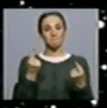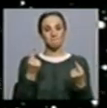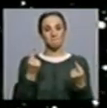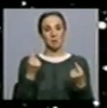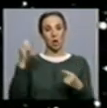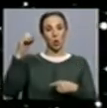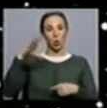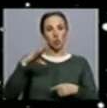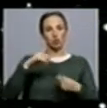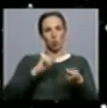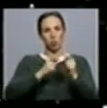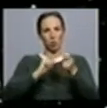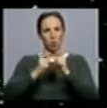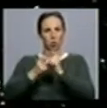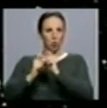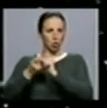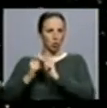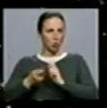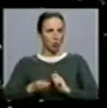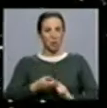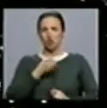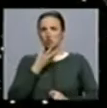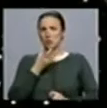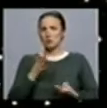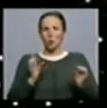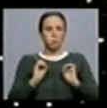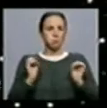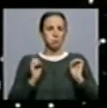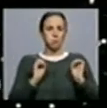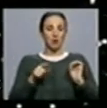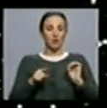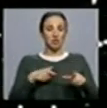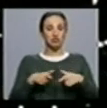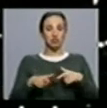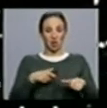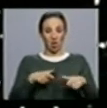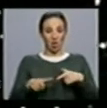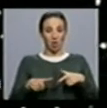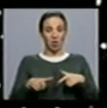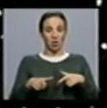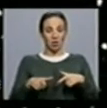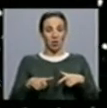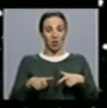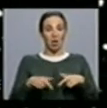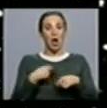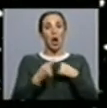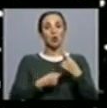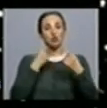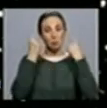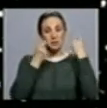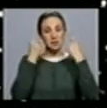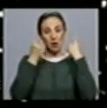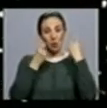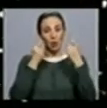luz, que era absolutamente inexplicável, tanto que foi exatamente aquela estrela que alguns até pensavam que